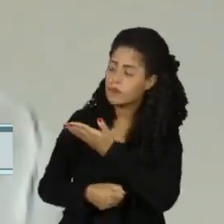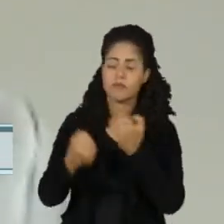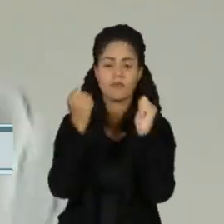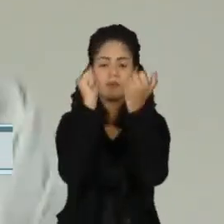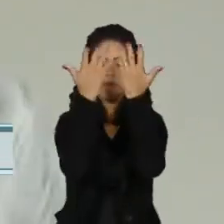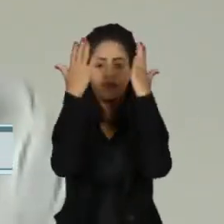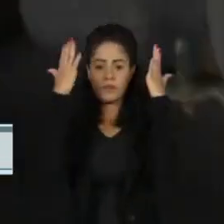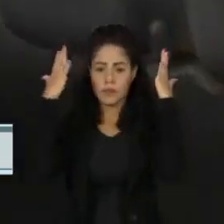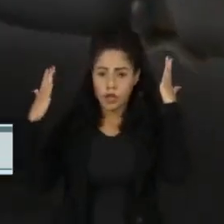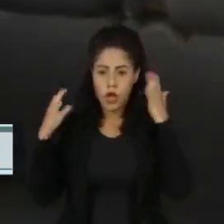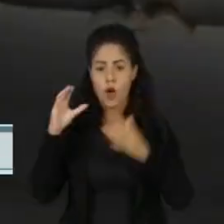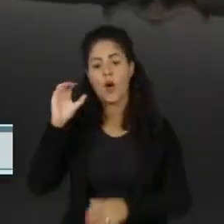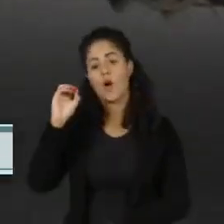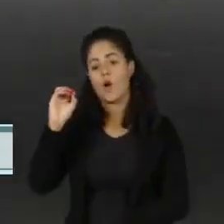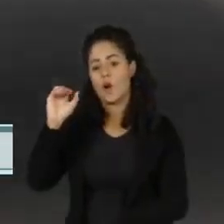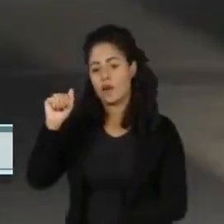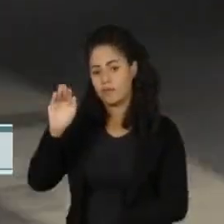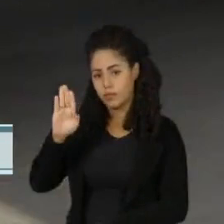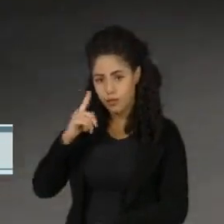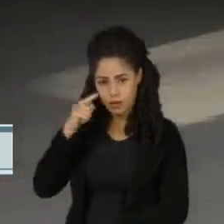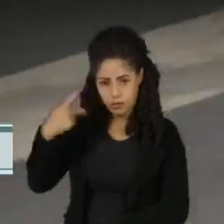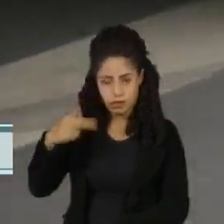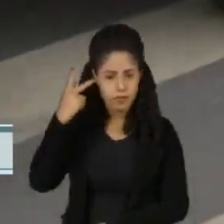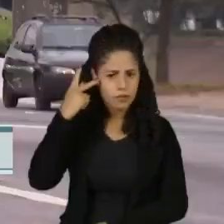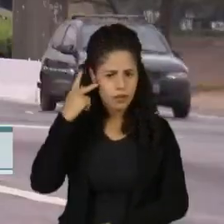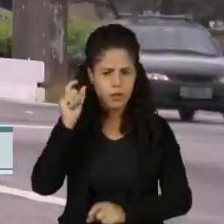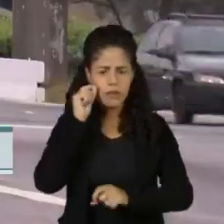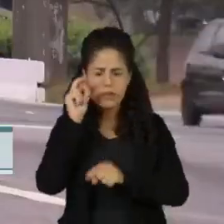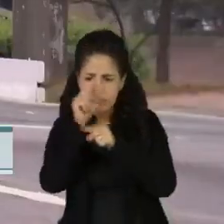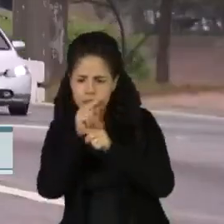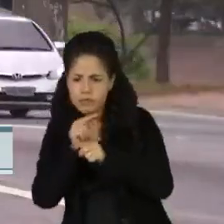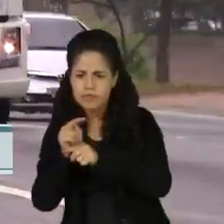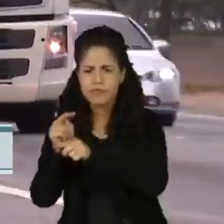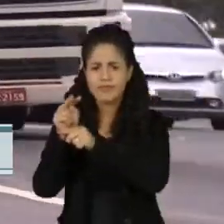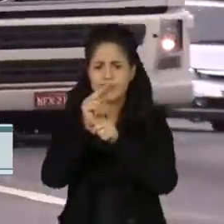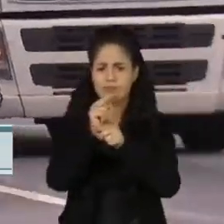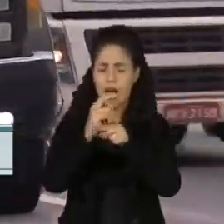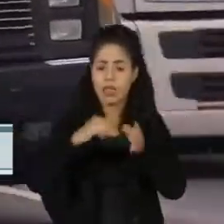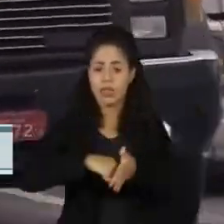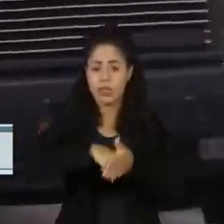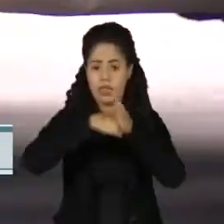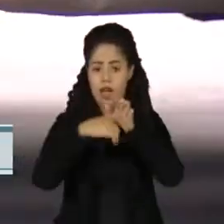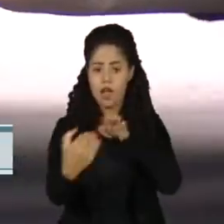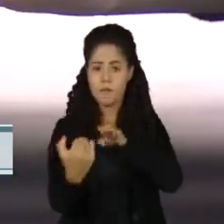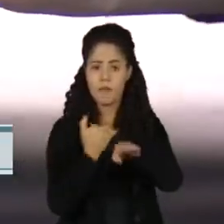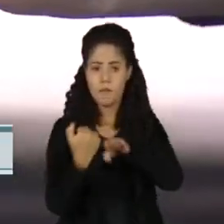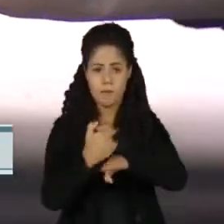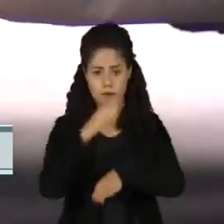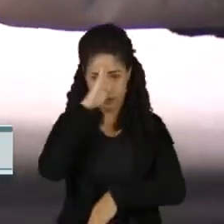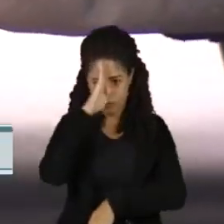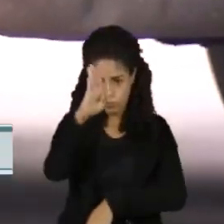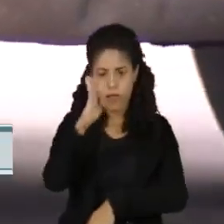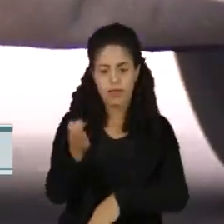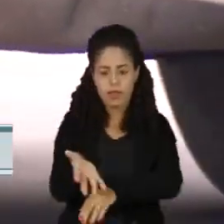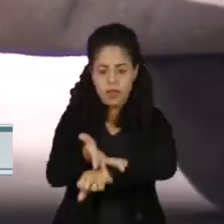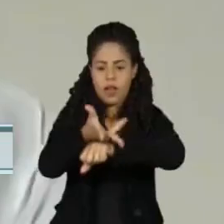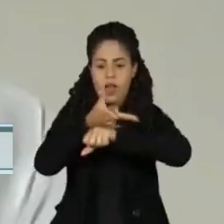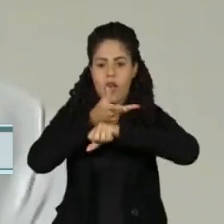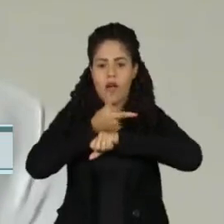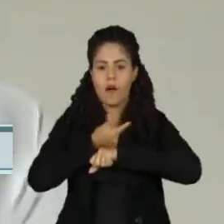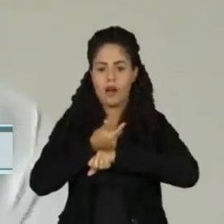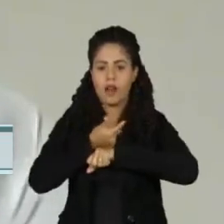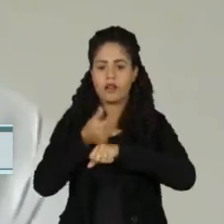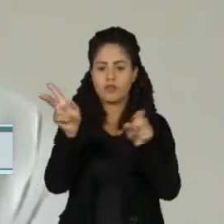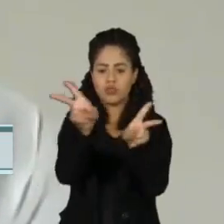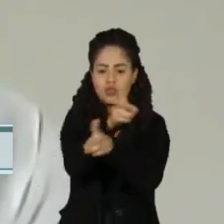Ambiente da OAB São Paulo, a retomada da inspeção veicular atualmente suspensa é essencial para melhorar a qualidade do ar.